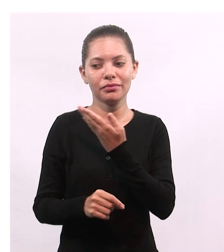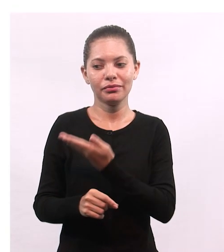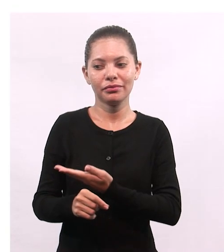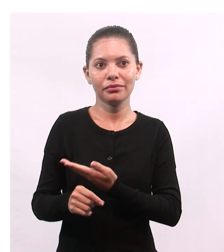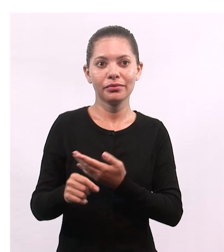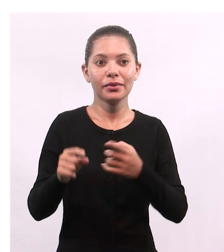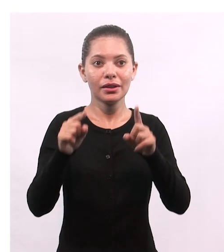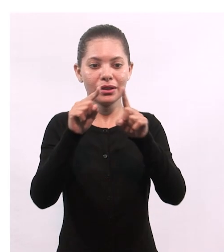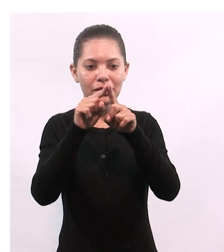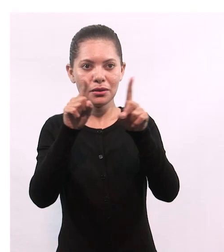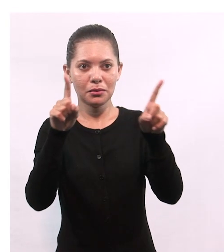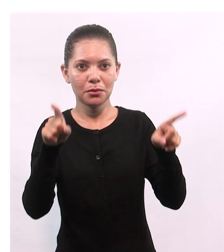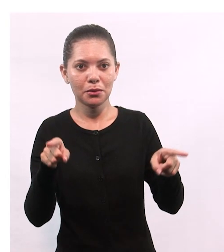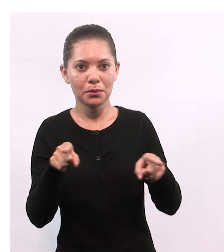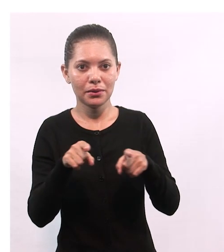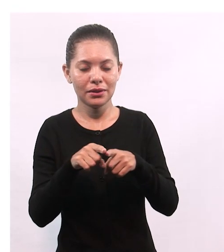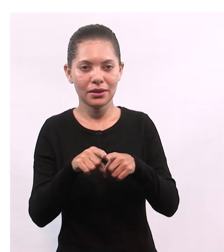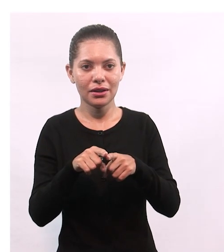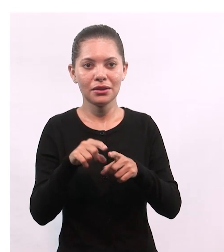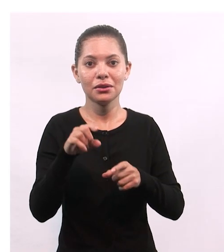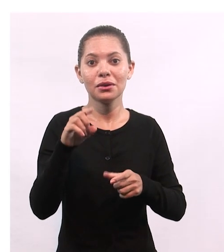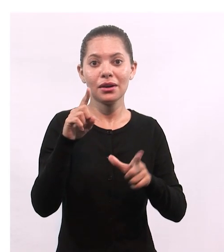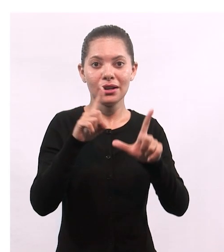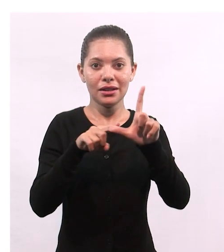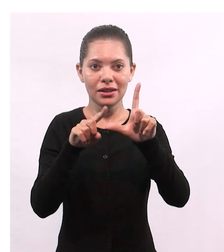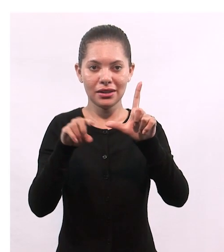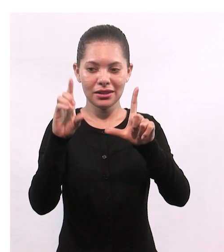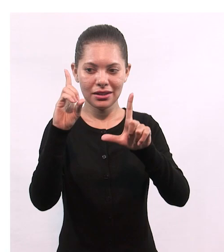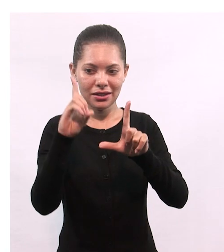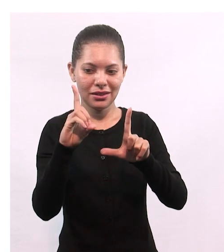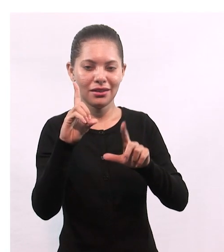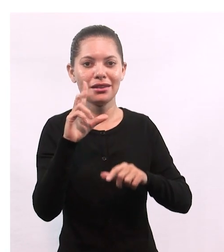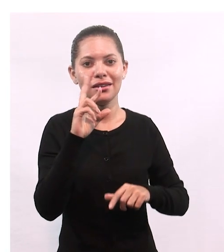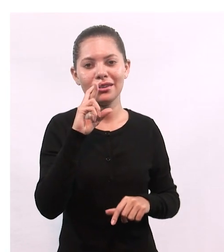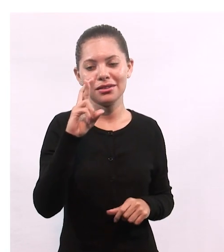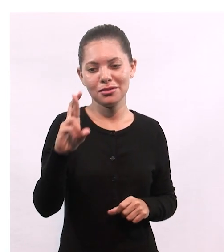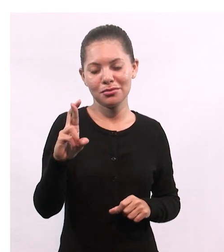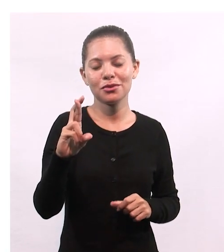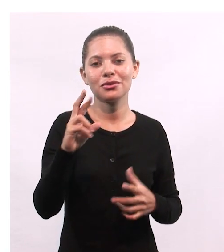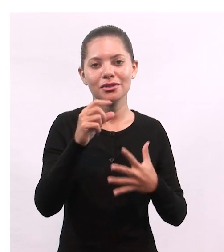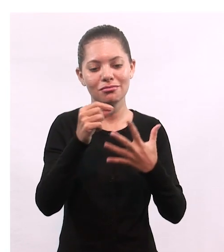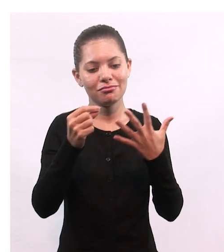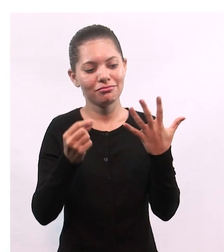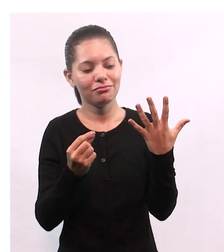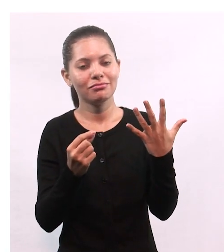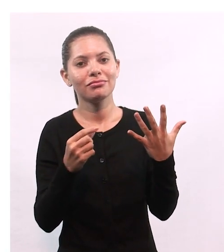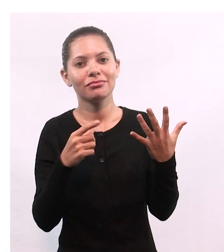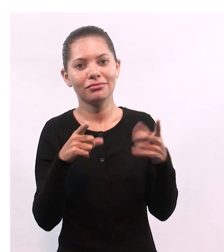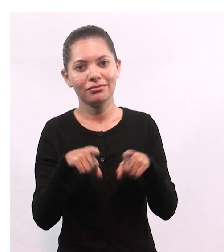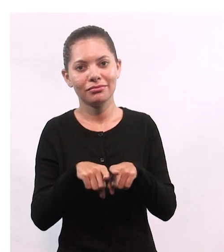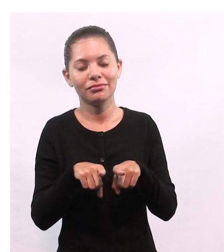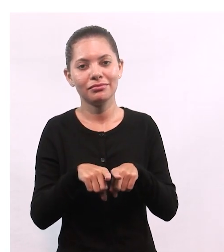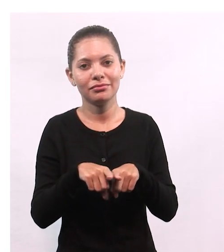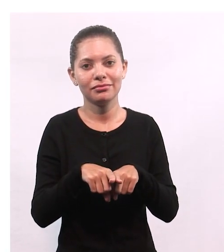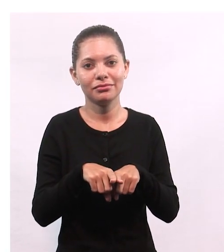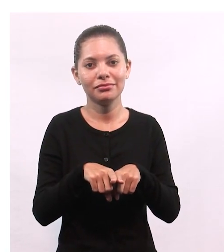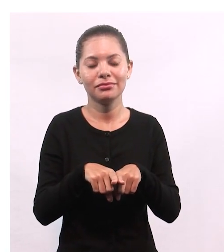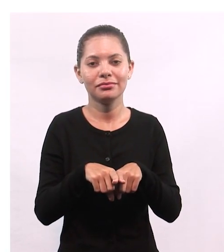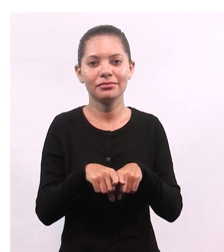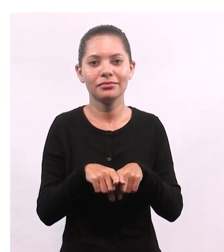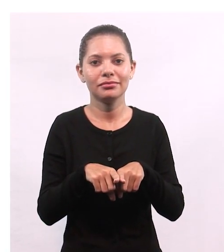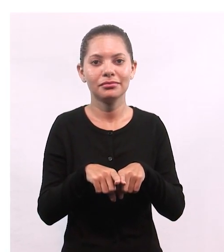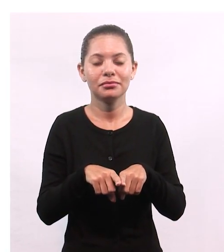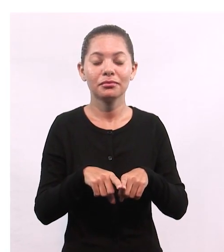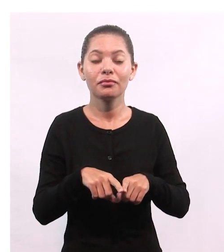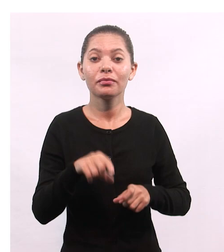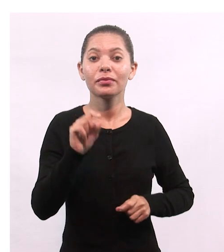paralelogramo. Então, o meu quadrado, ele é um paralelogramo. Então, ele também poderia ser classificado como um paralelogramo.